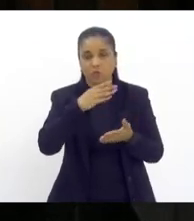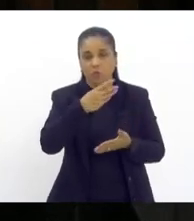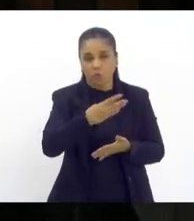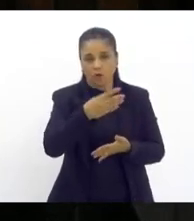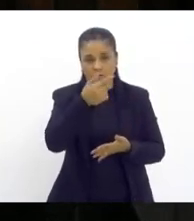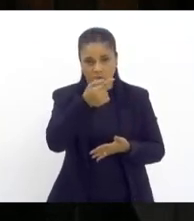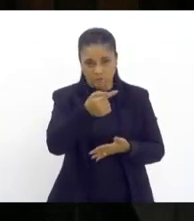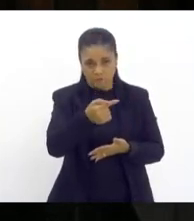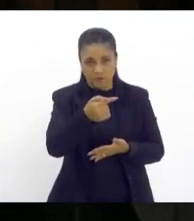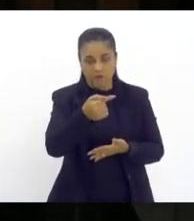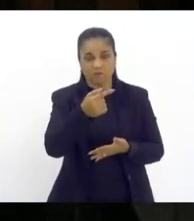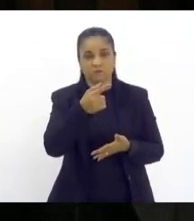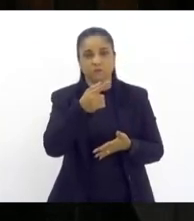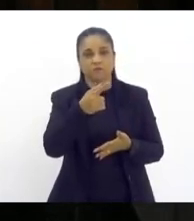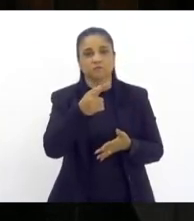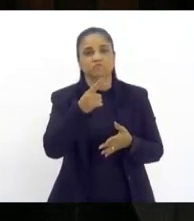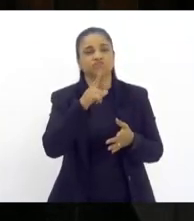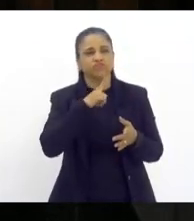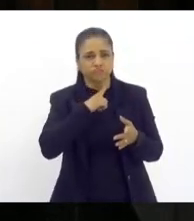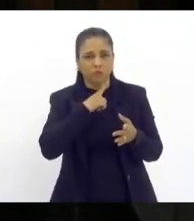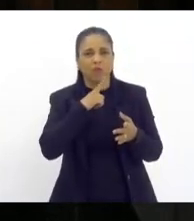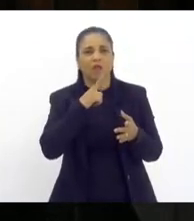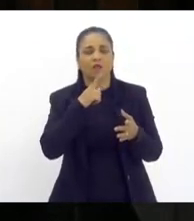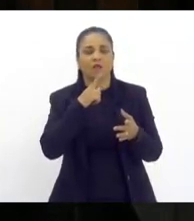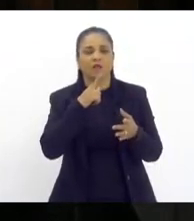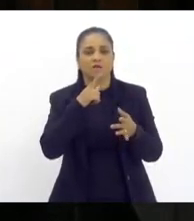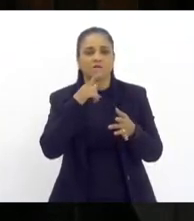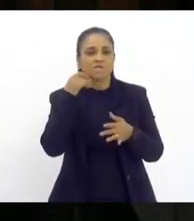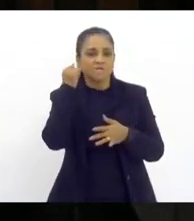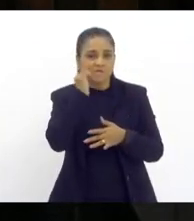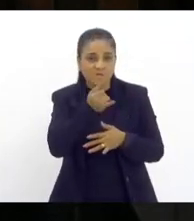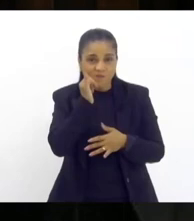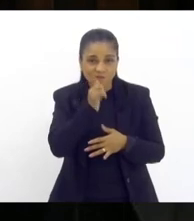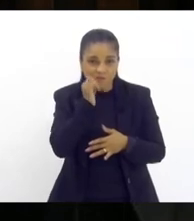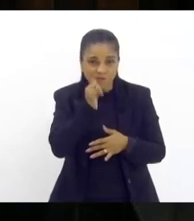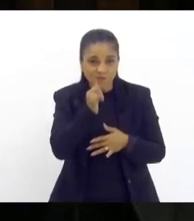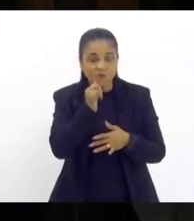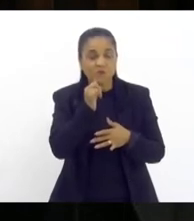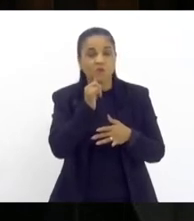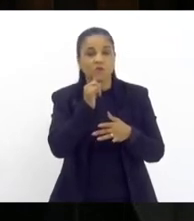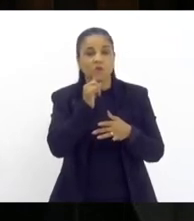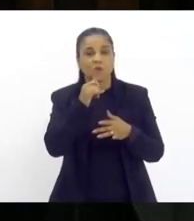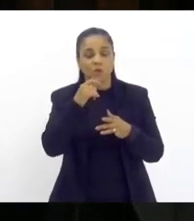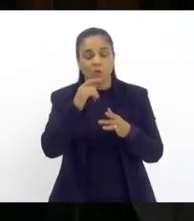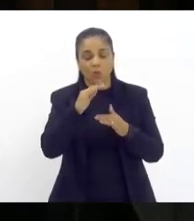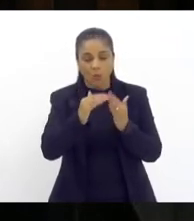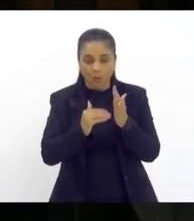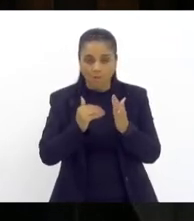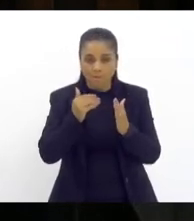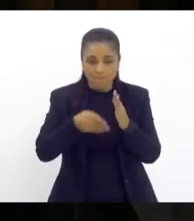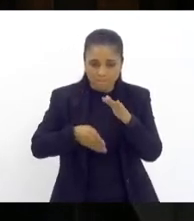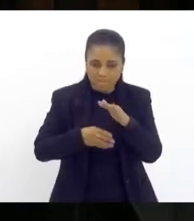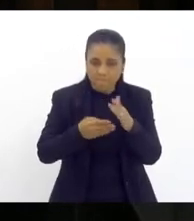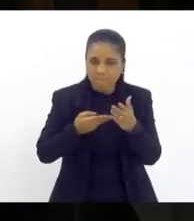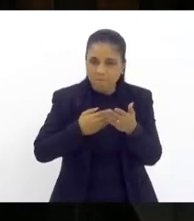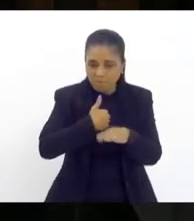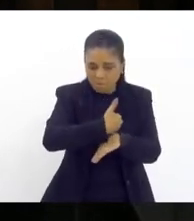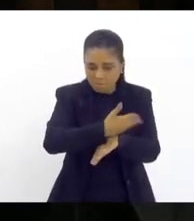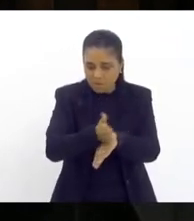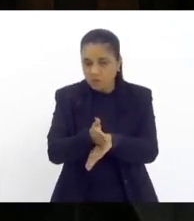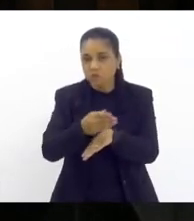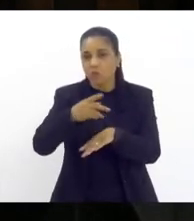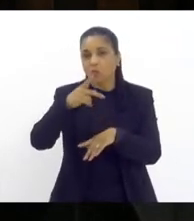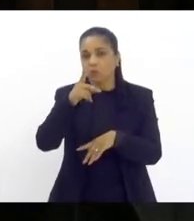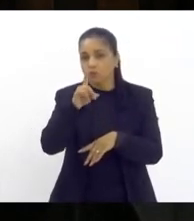prevê a hipótese de pareceres verbais, superado o prazo dos projetos nas comissões temáticas, para